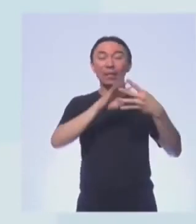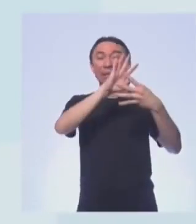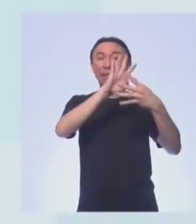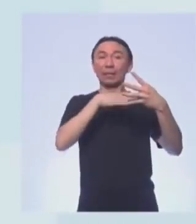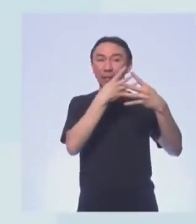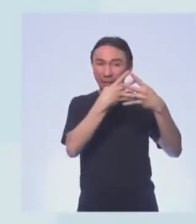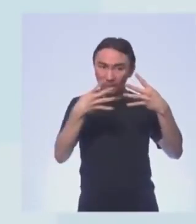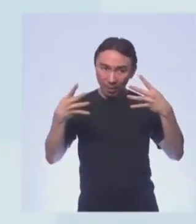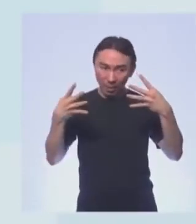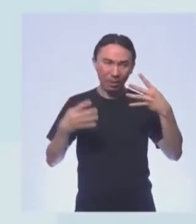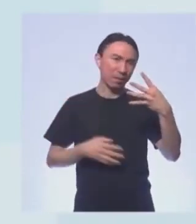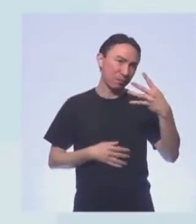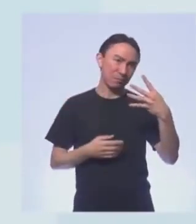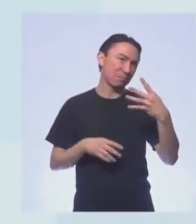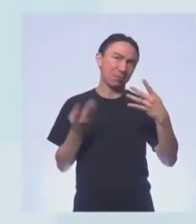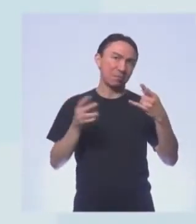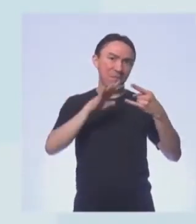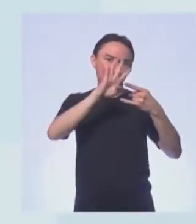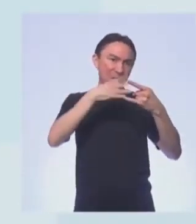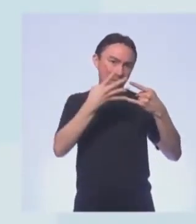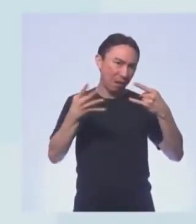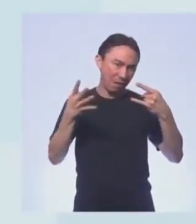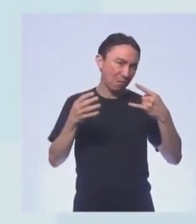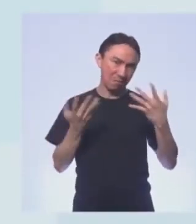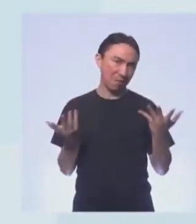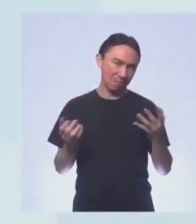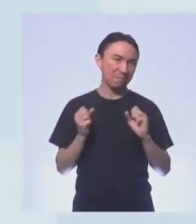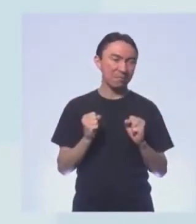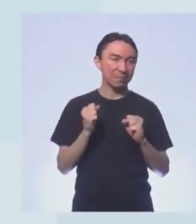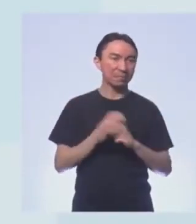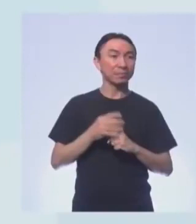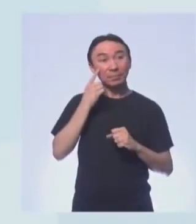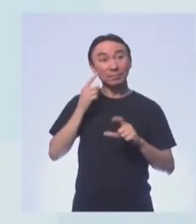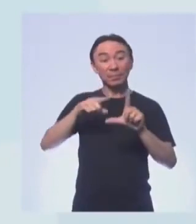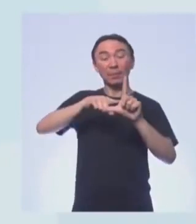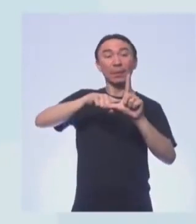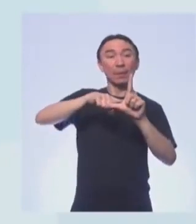do Excel, do Word. Temos o nosso gráfico em